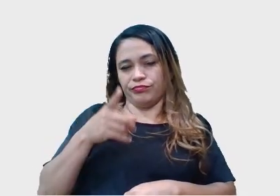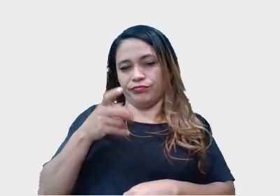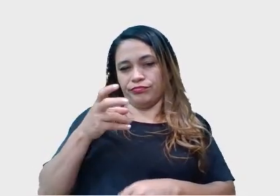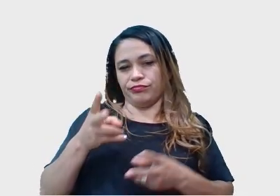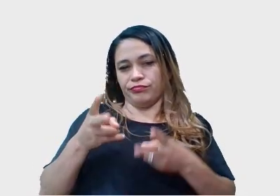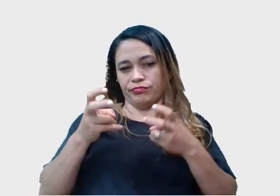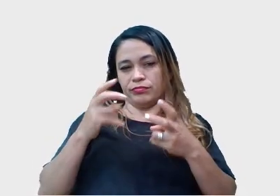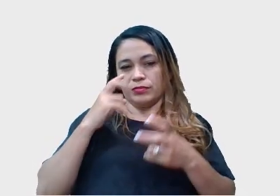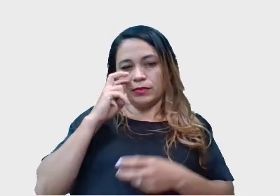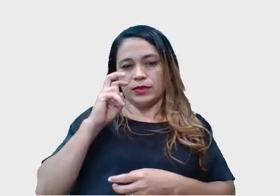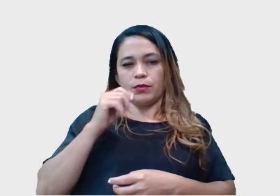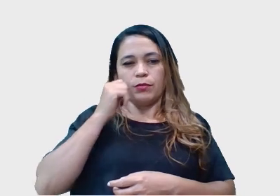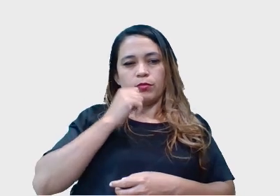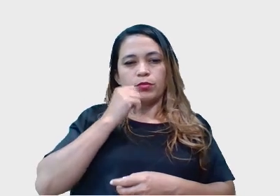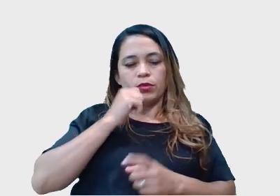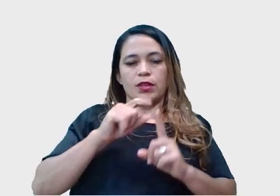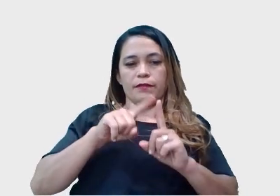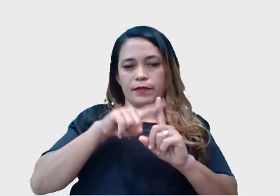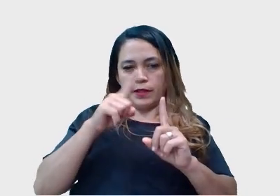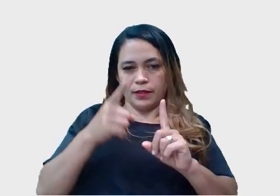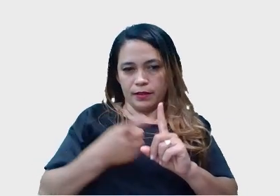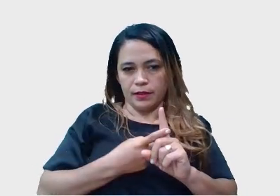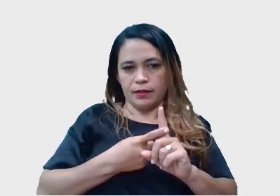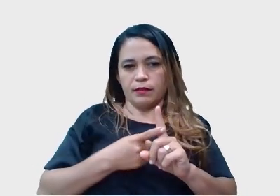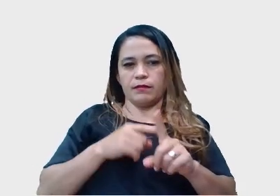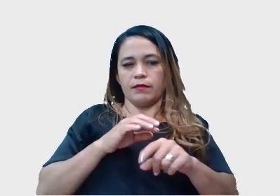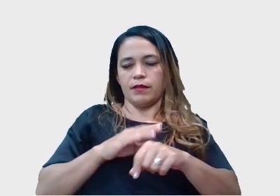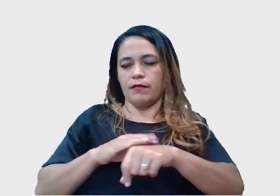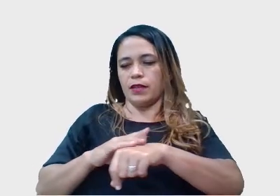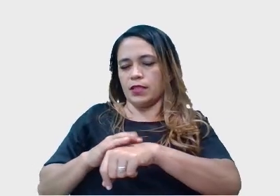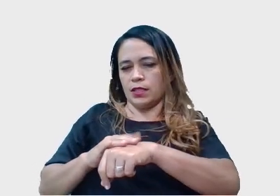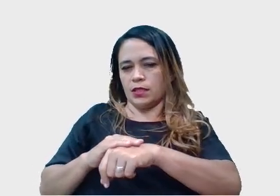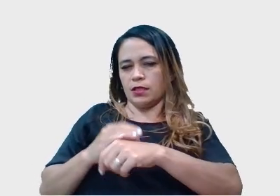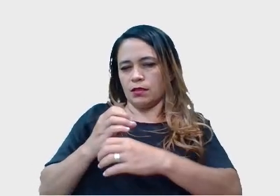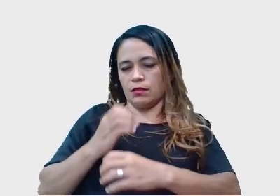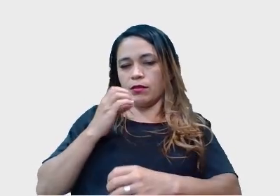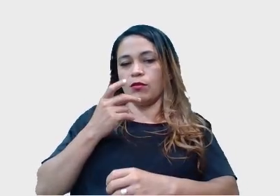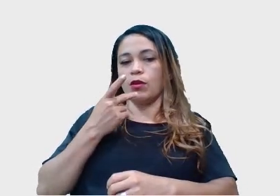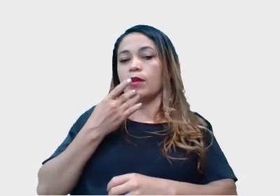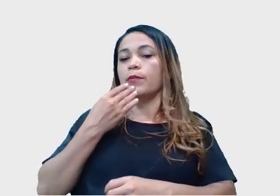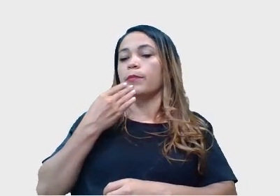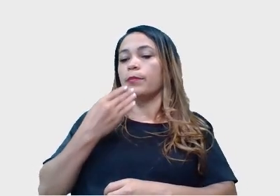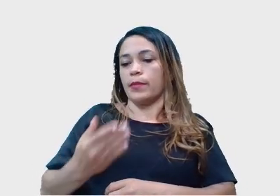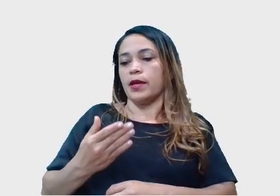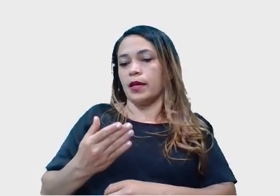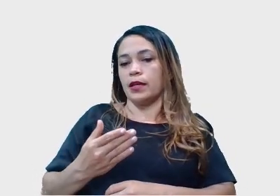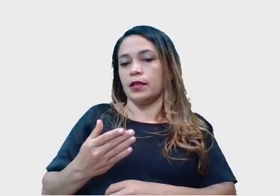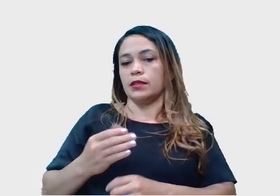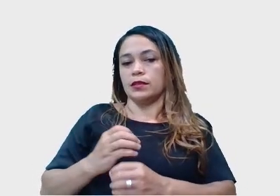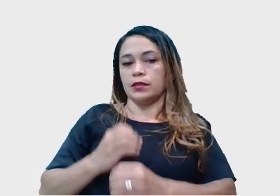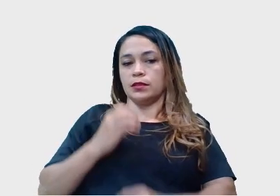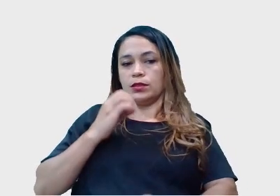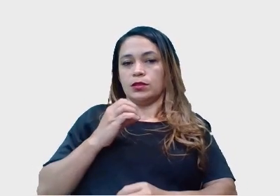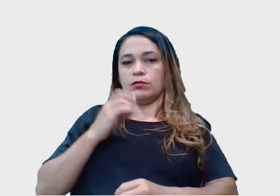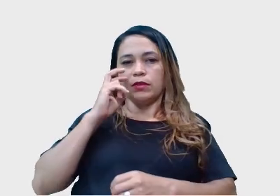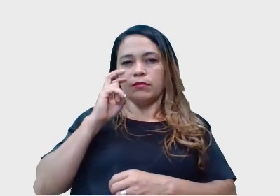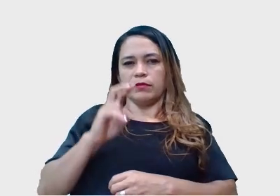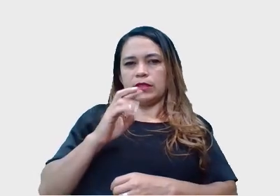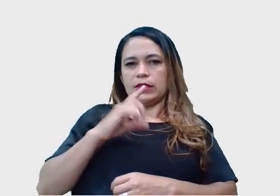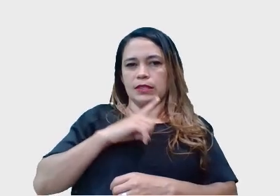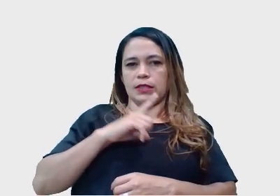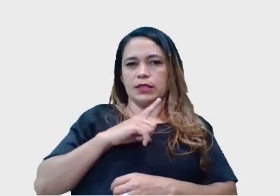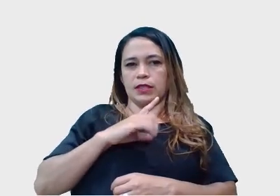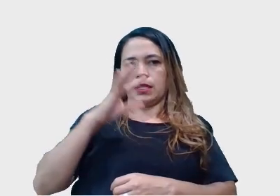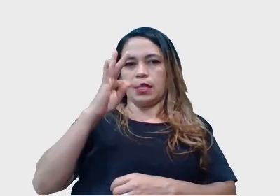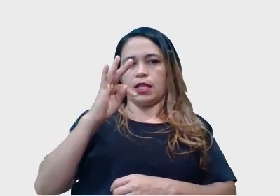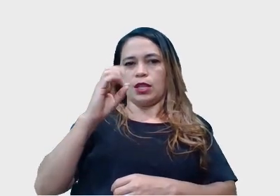a dia. Quando uma mulher fica grávida e vai fazer os exames pré-natal, o médico pede um exame para ela contra a toxoplasmose. É